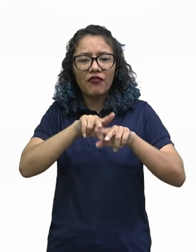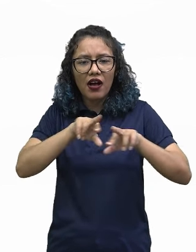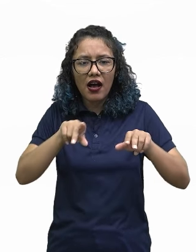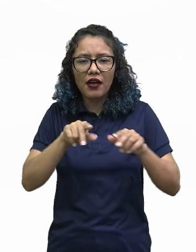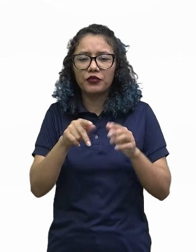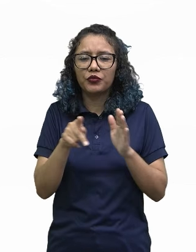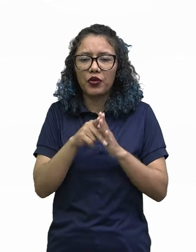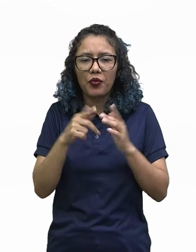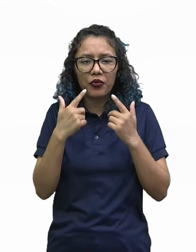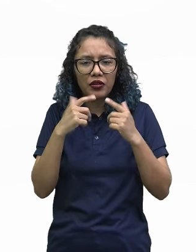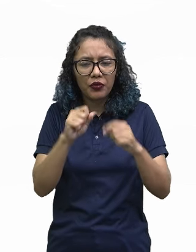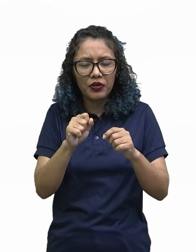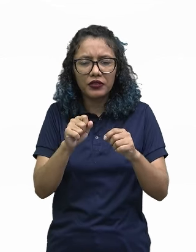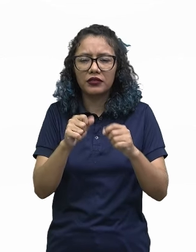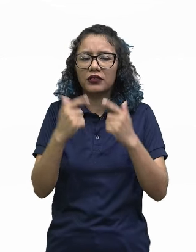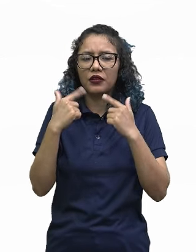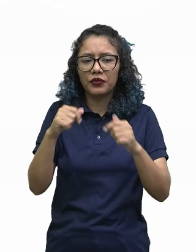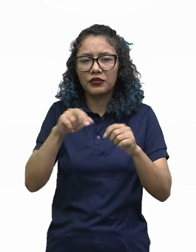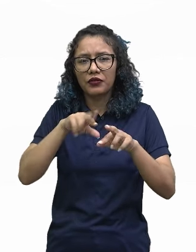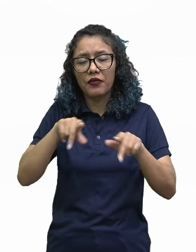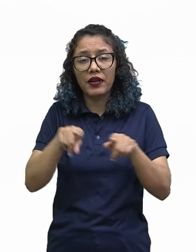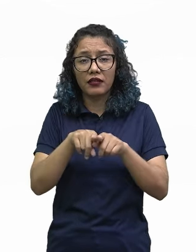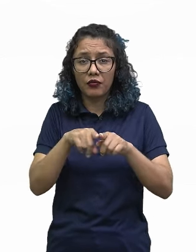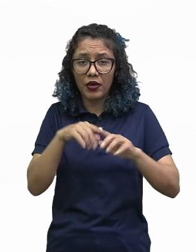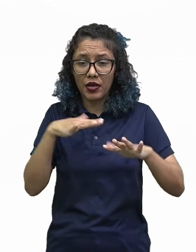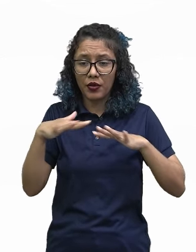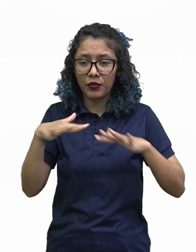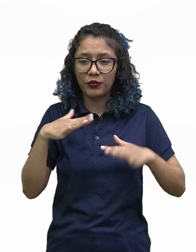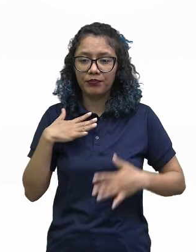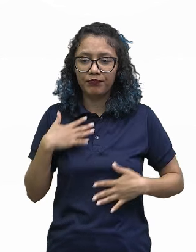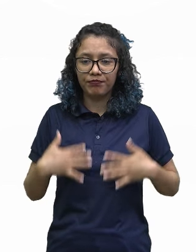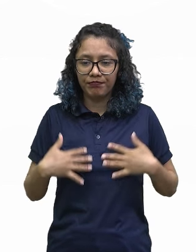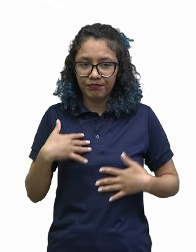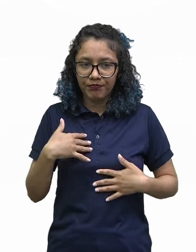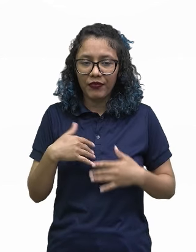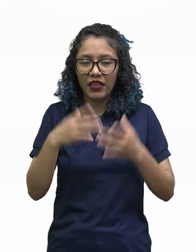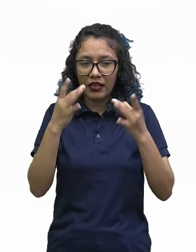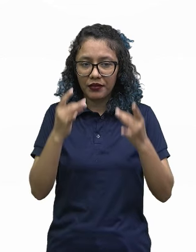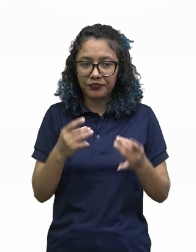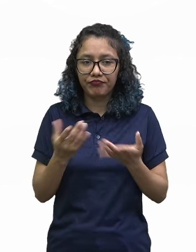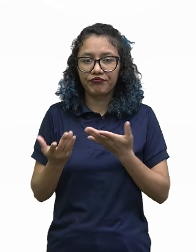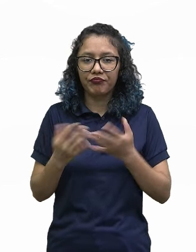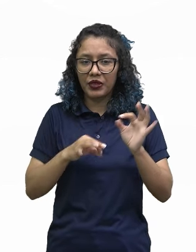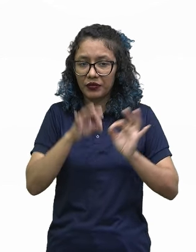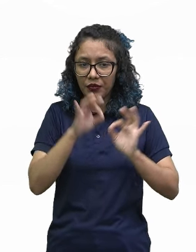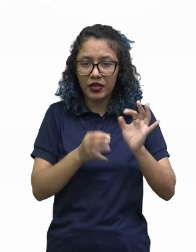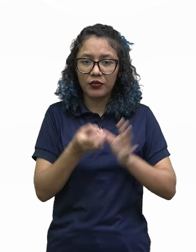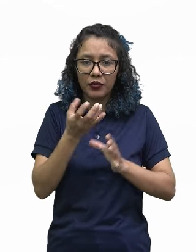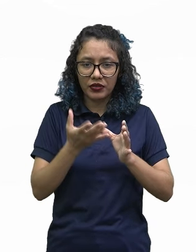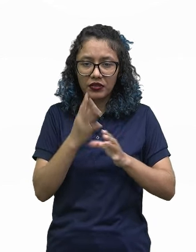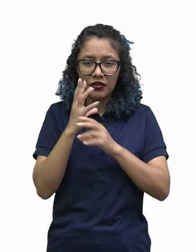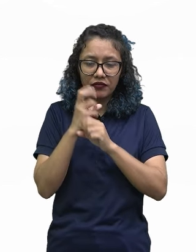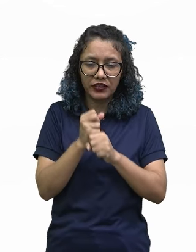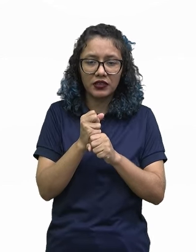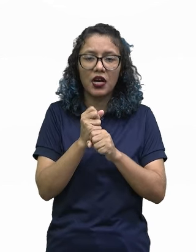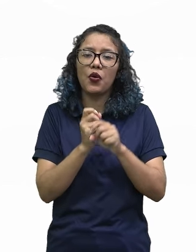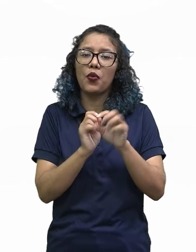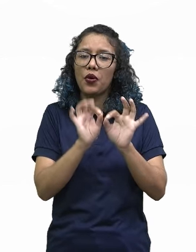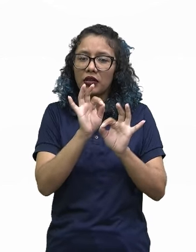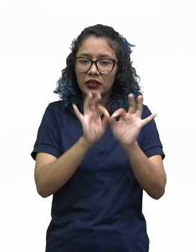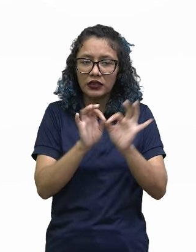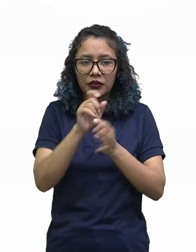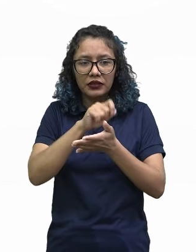linguísticos, paralinguísticos e cinésicos. Nosso detalhamento: planejamento, elaboração, revisão,